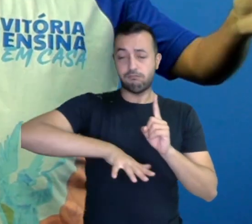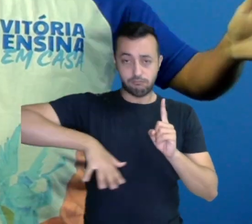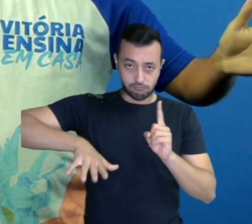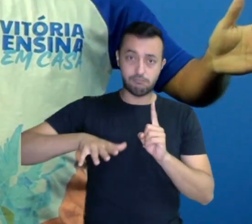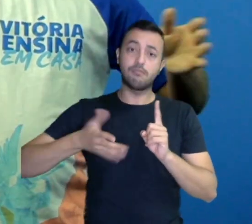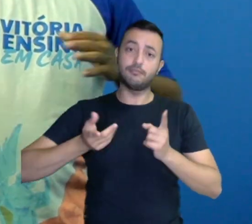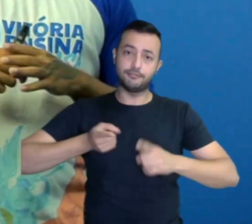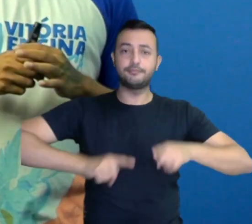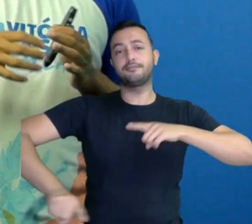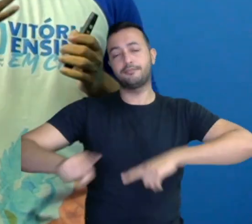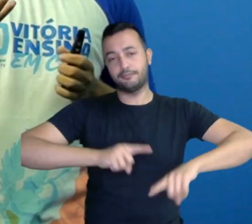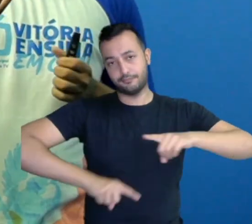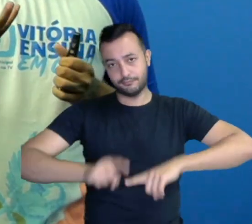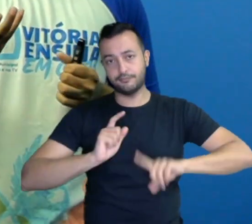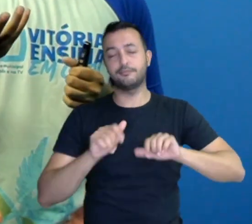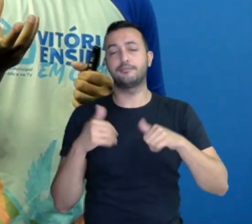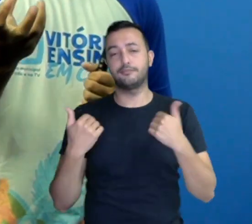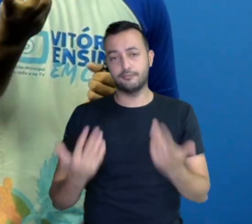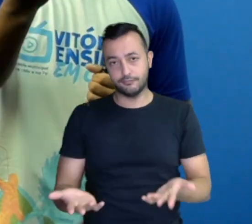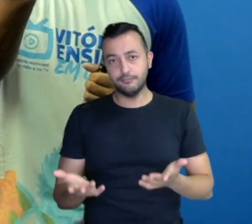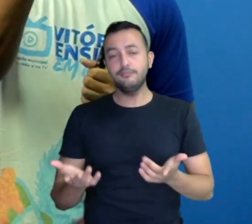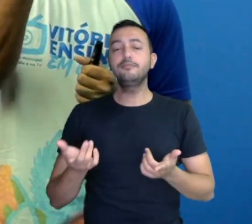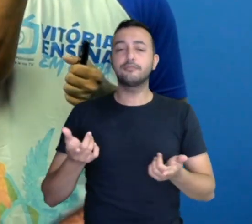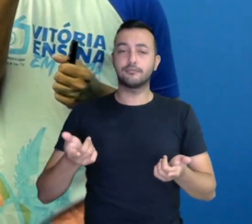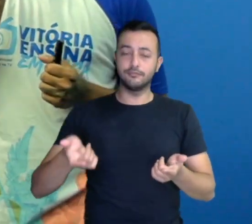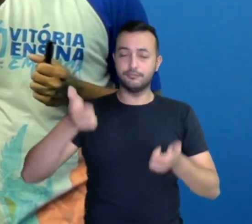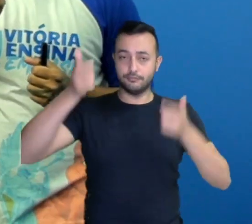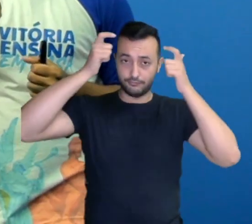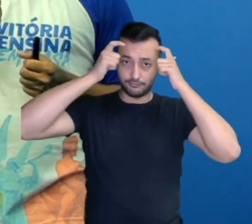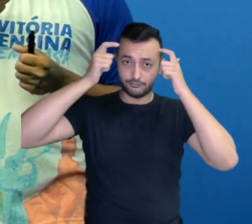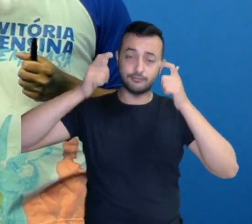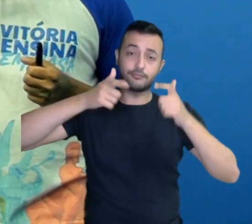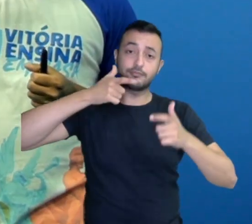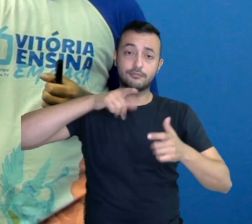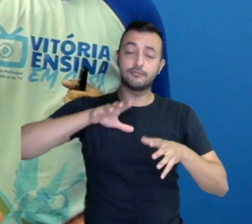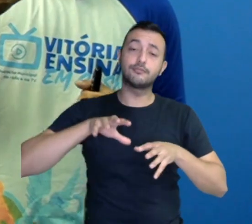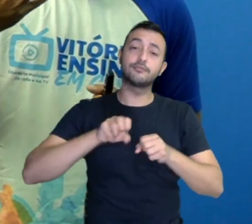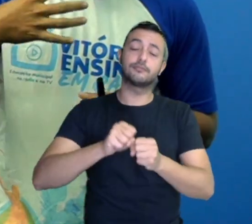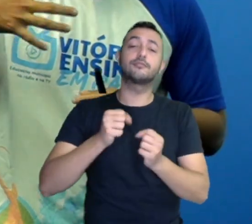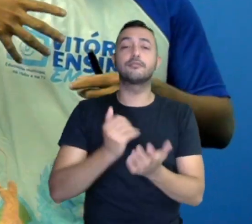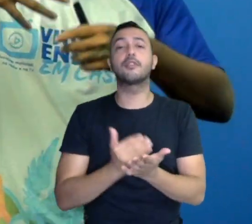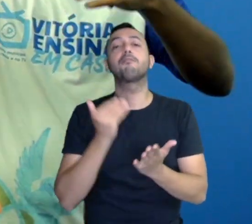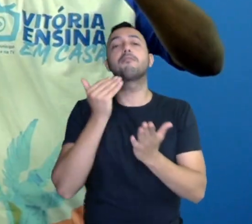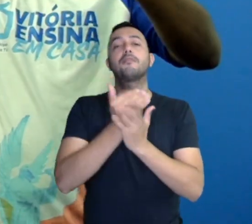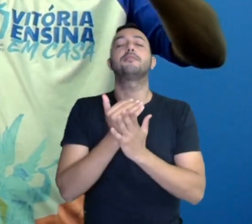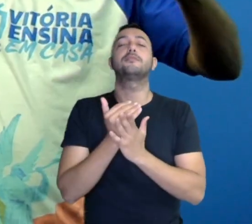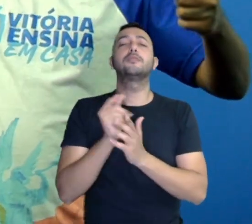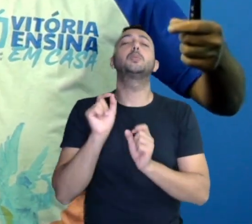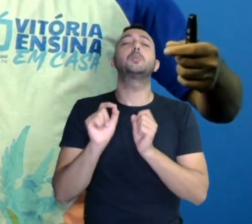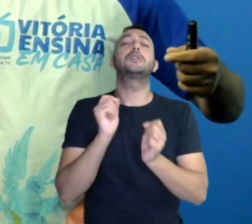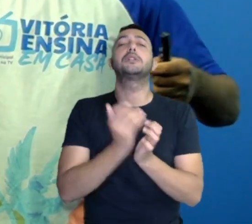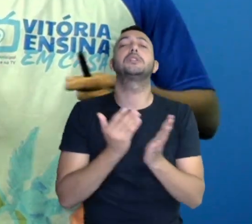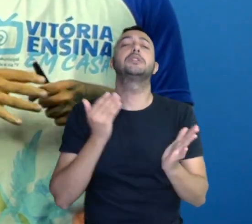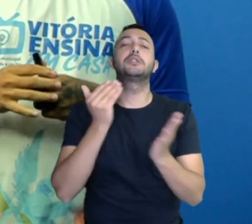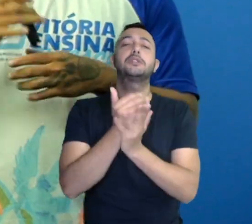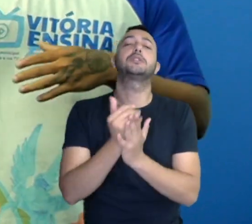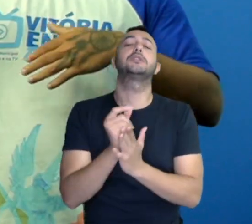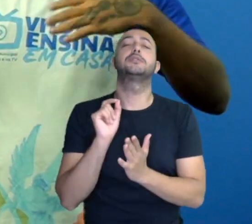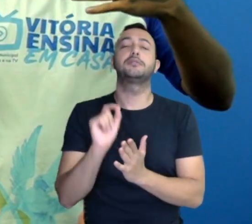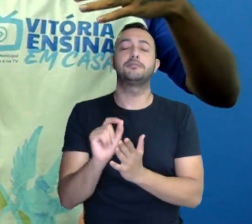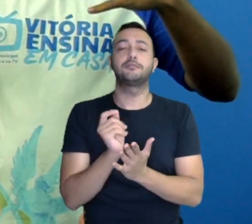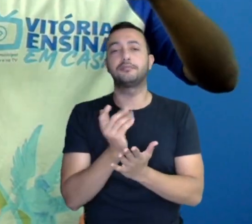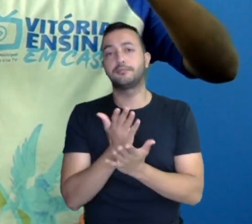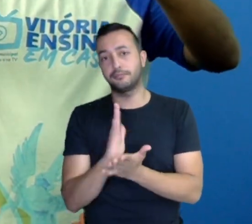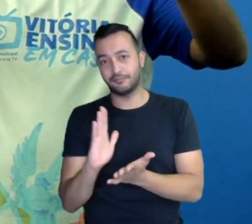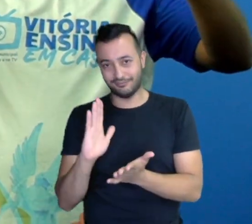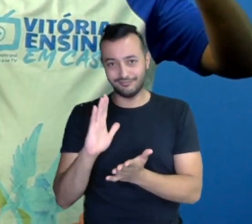ele domina. Né? E esses reis eles se apropriam dos excedentes. Como assim, professor? O que seria os excedentes? Né?